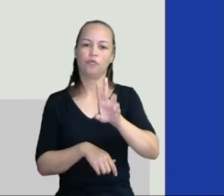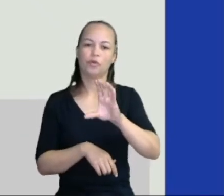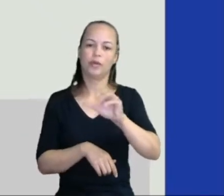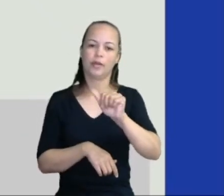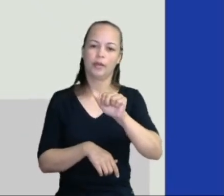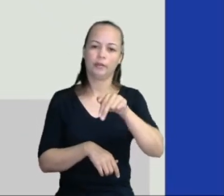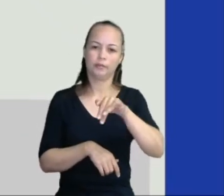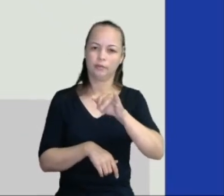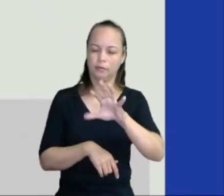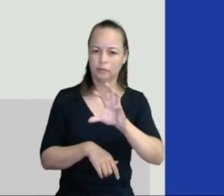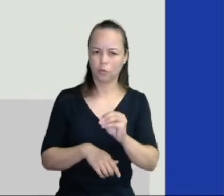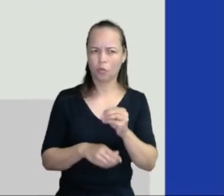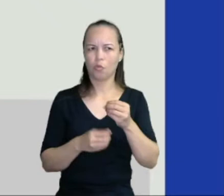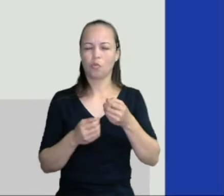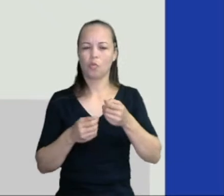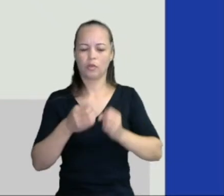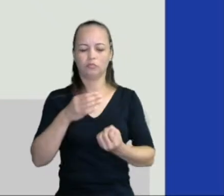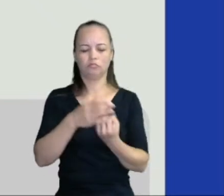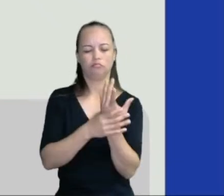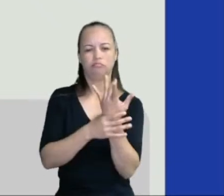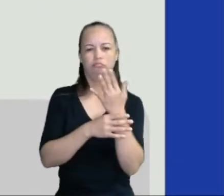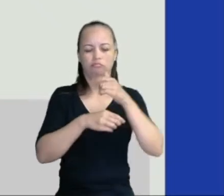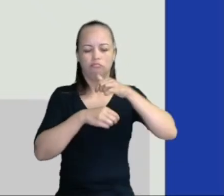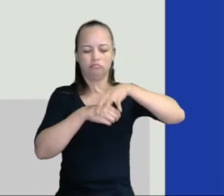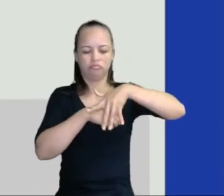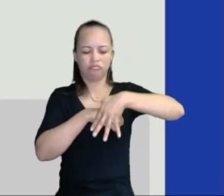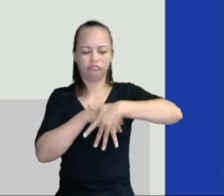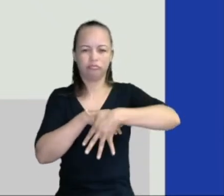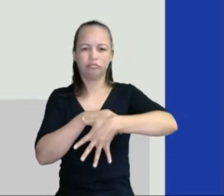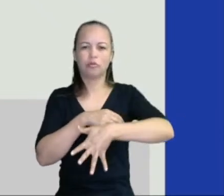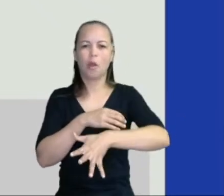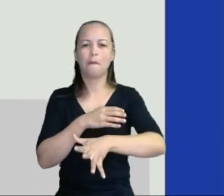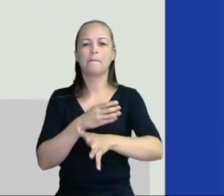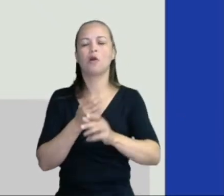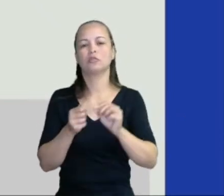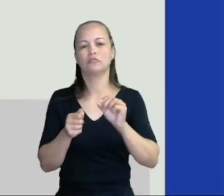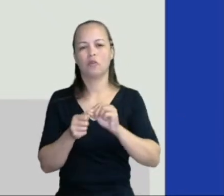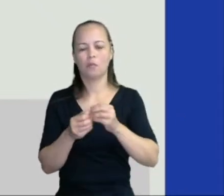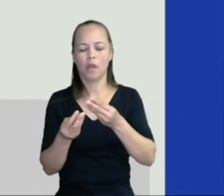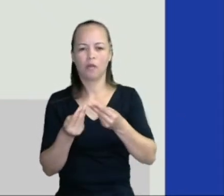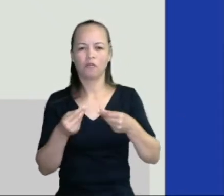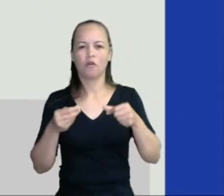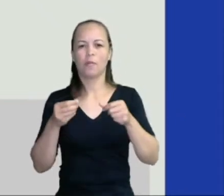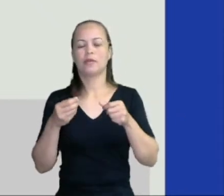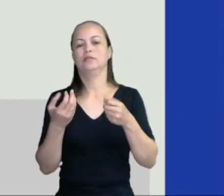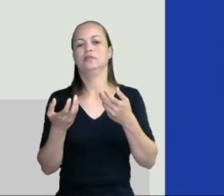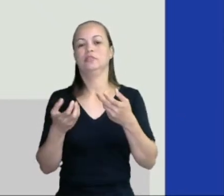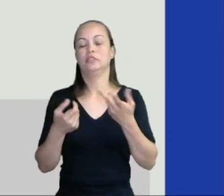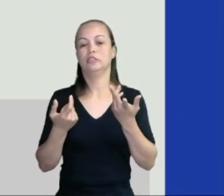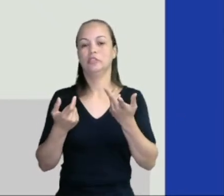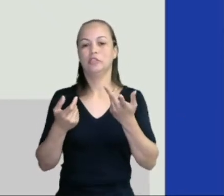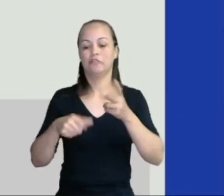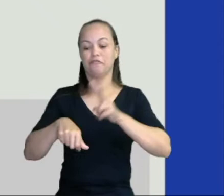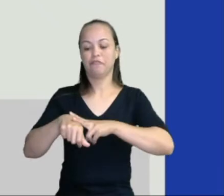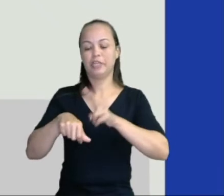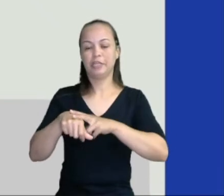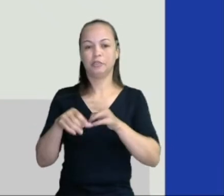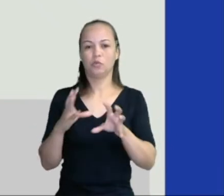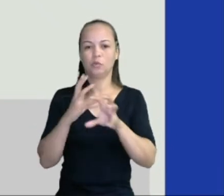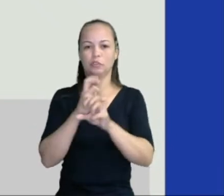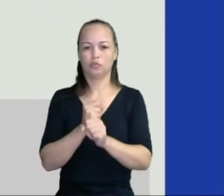lava que desce pelos vulcões se esfria, pode formar pedaços de vidros escuros, são chamados de